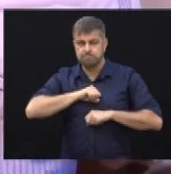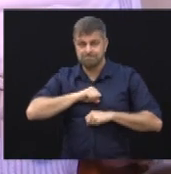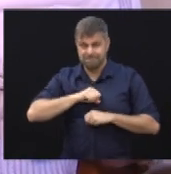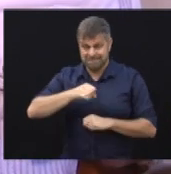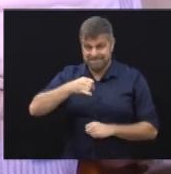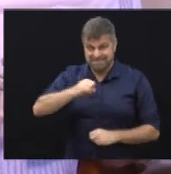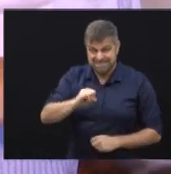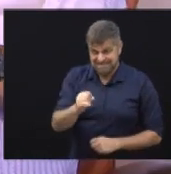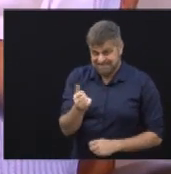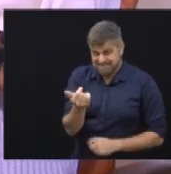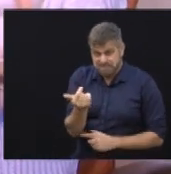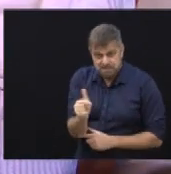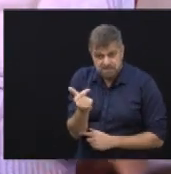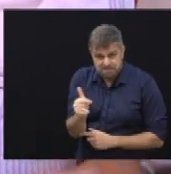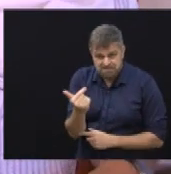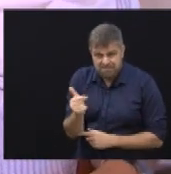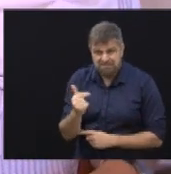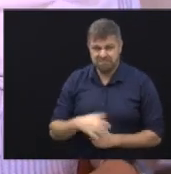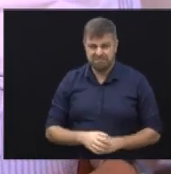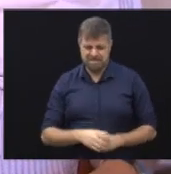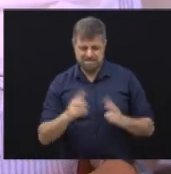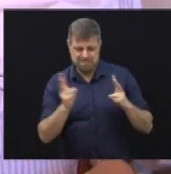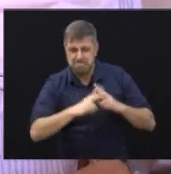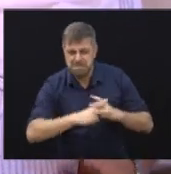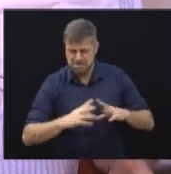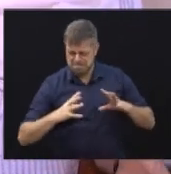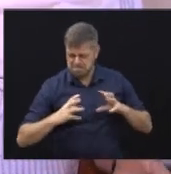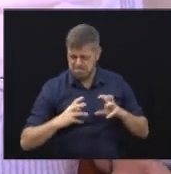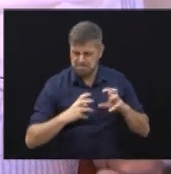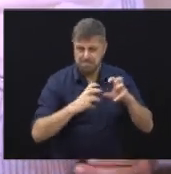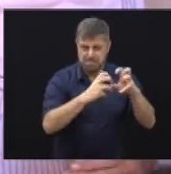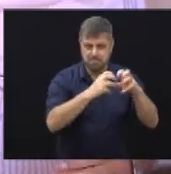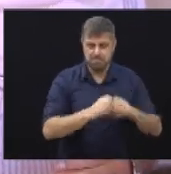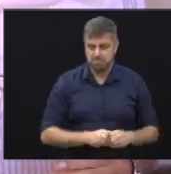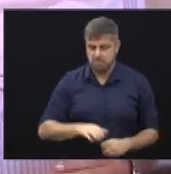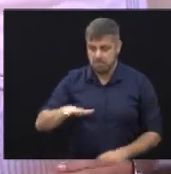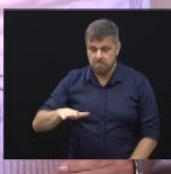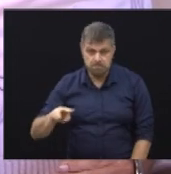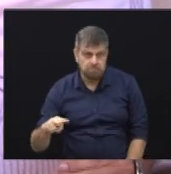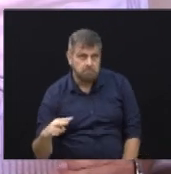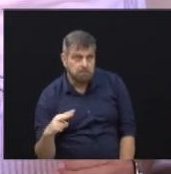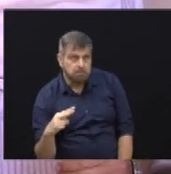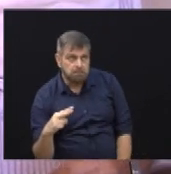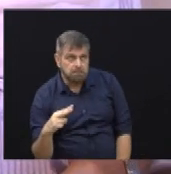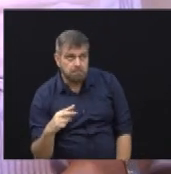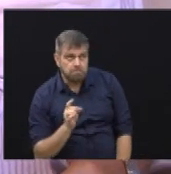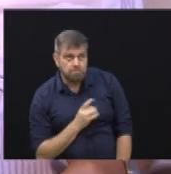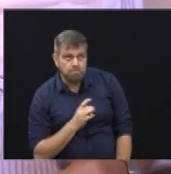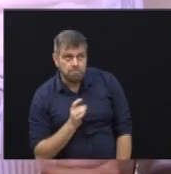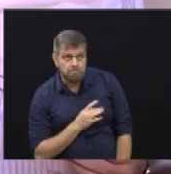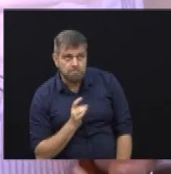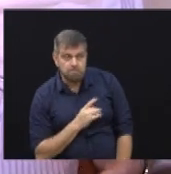quando não existe, né, discussões graves, a presença das crianças, né,